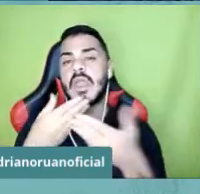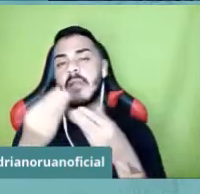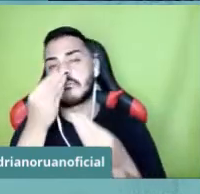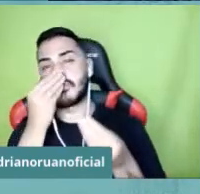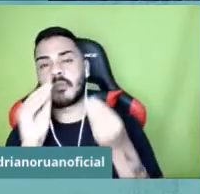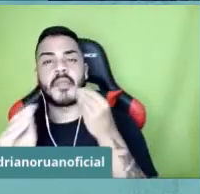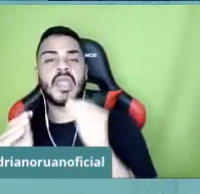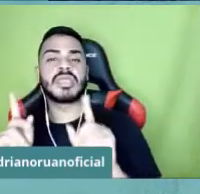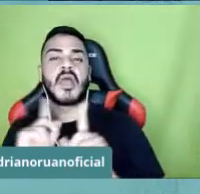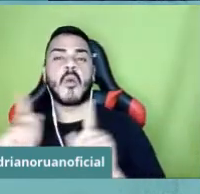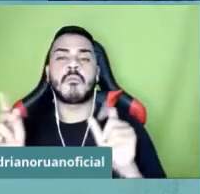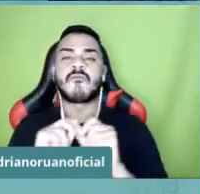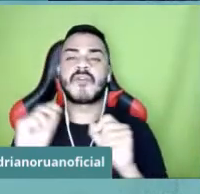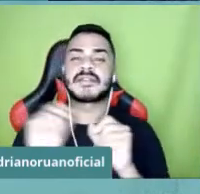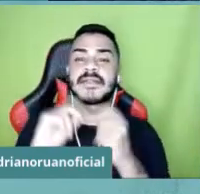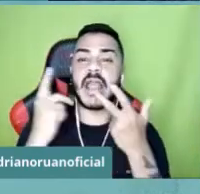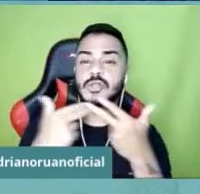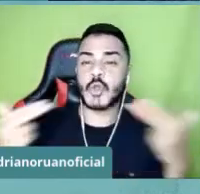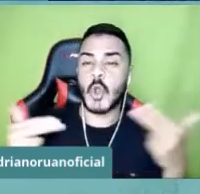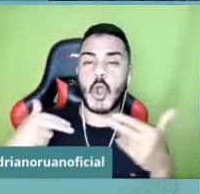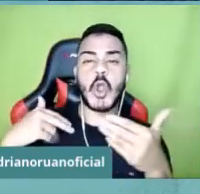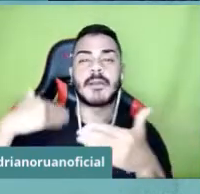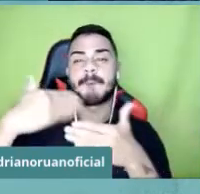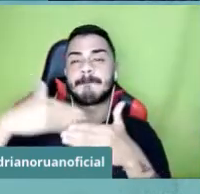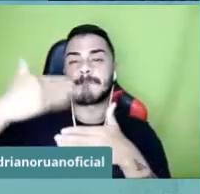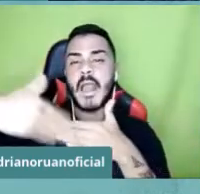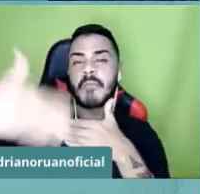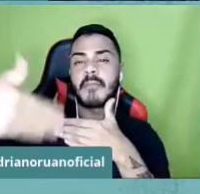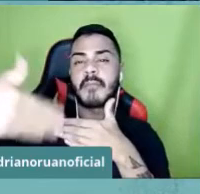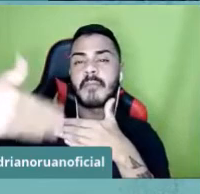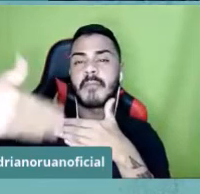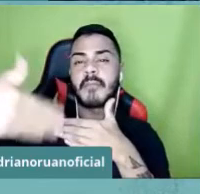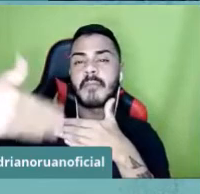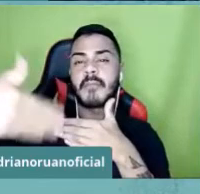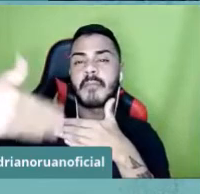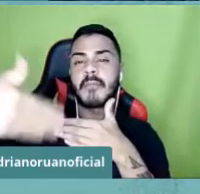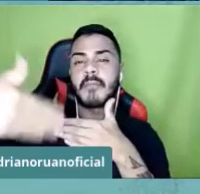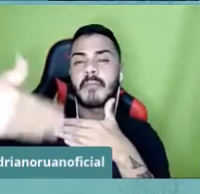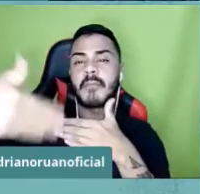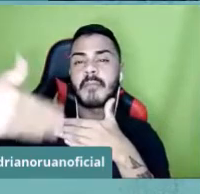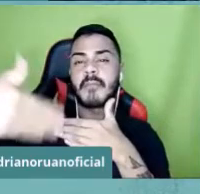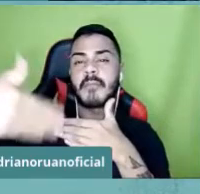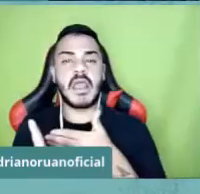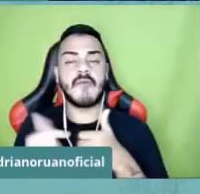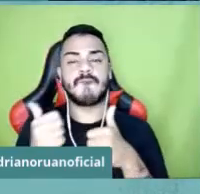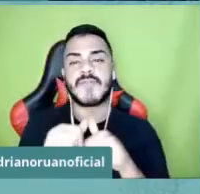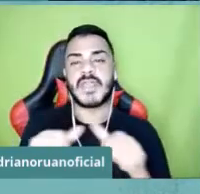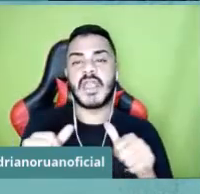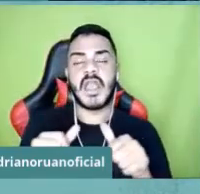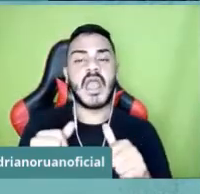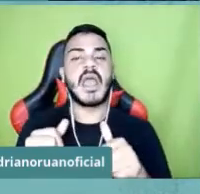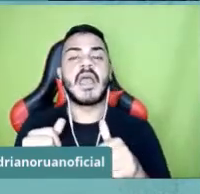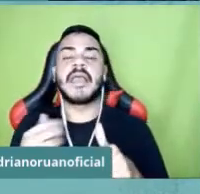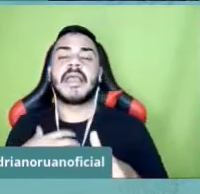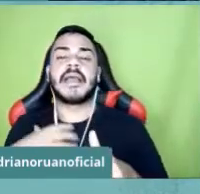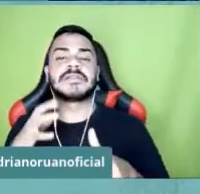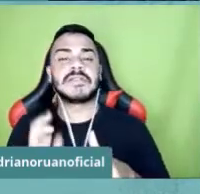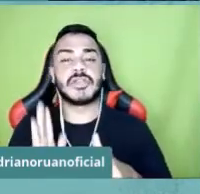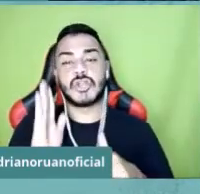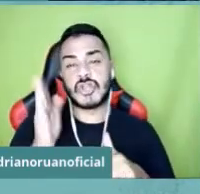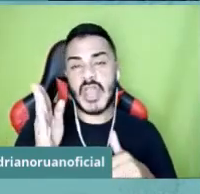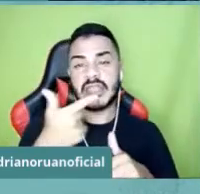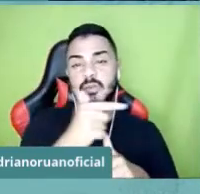para fazer as coisas pulando etapa, não dá para ficar supondo coisas. Então, assim, já que não